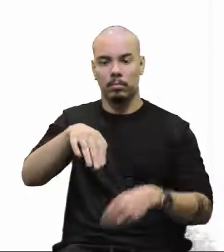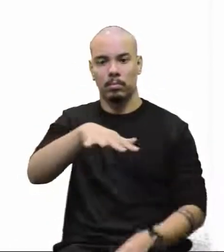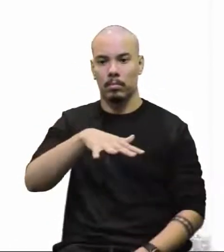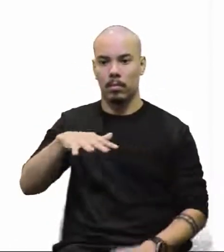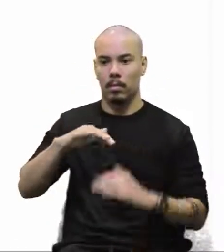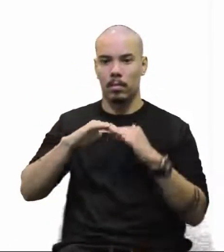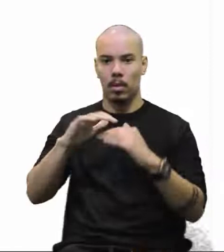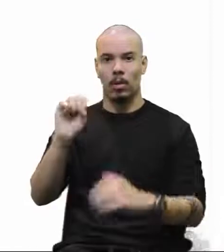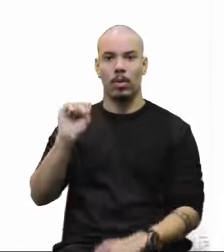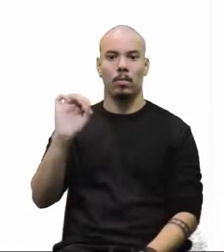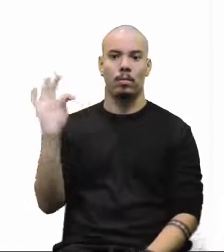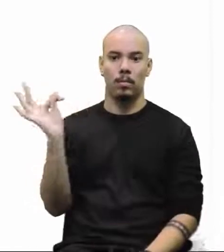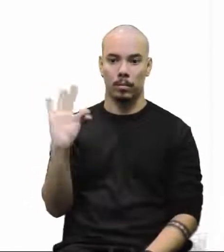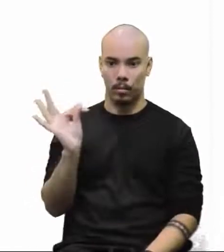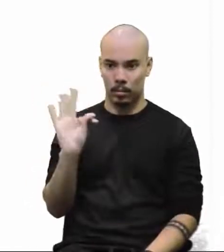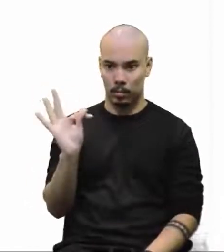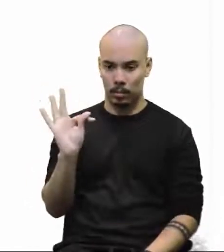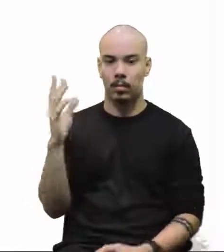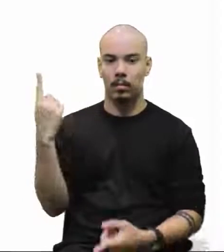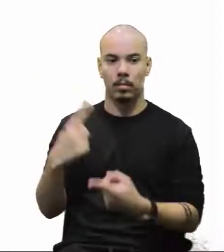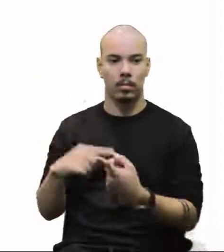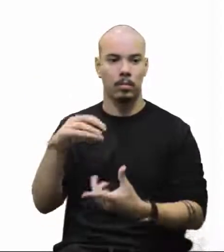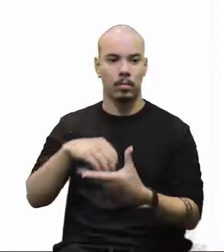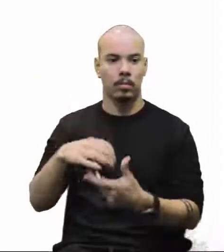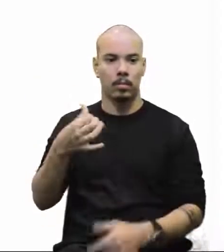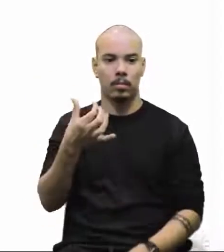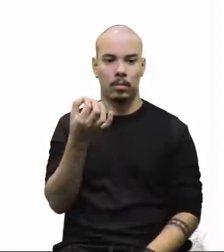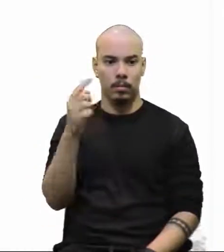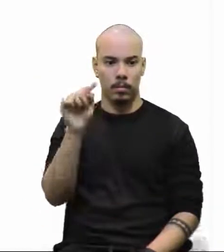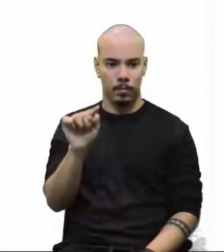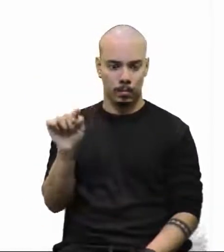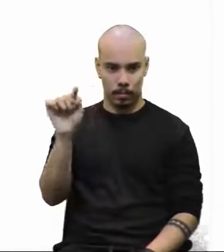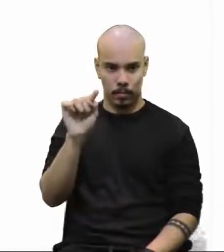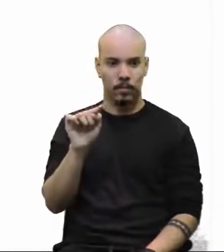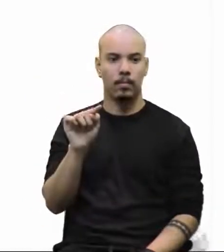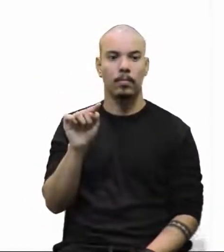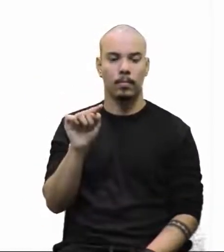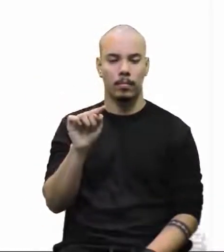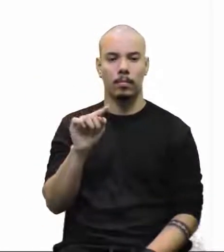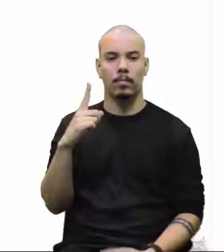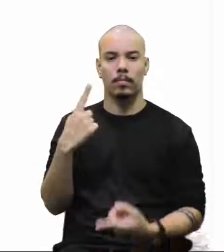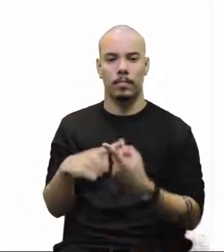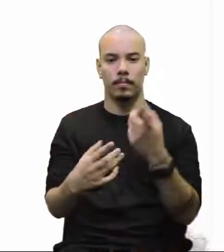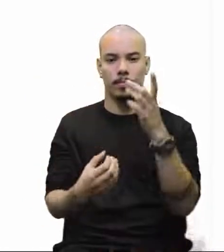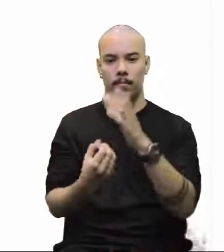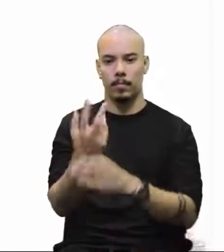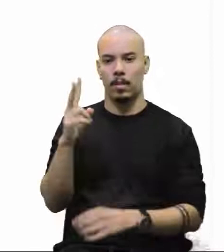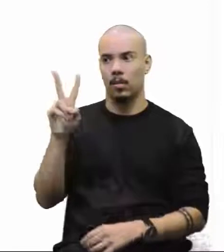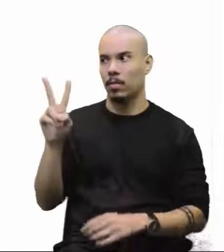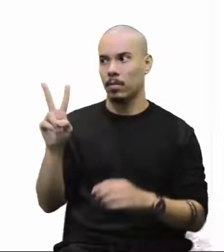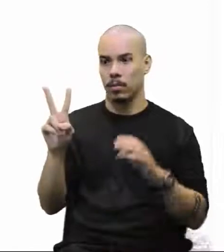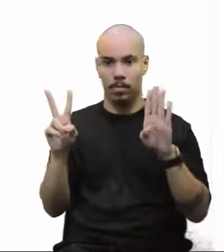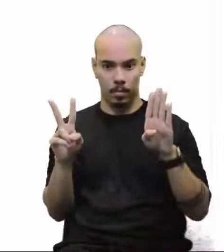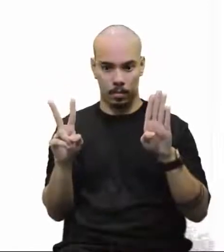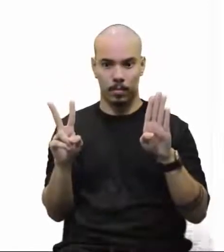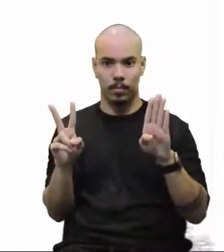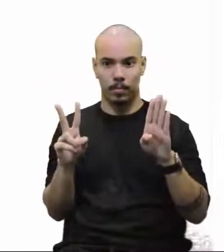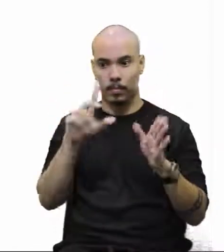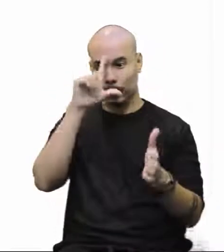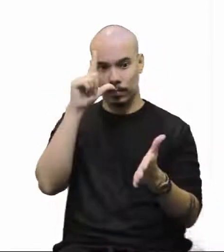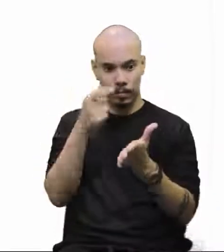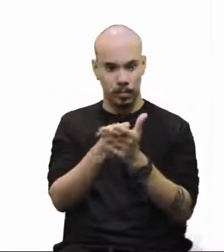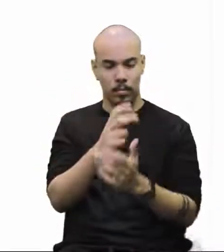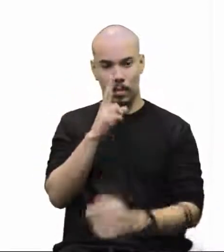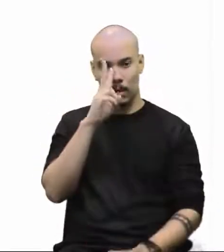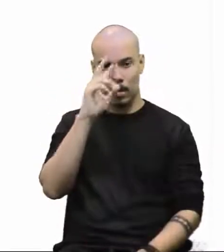8 Tesla, sendo de 60 graus, olha bem, o ângulo formado entre V e B. Vamos determinar